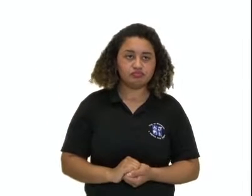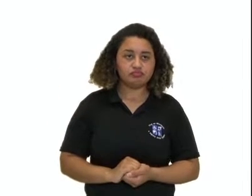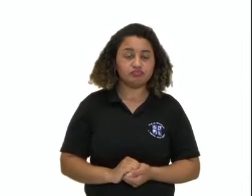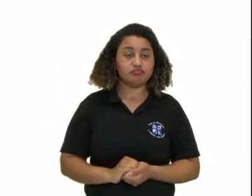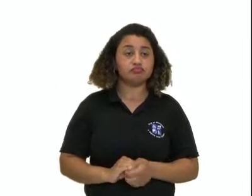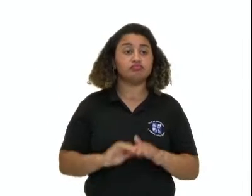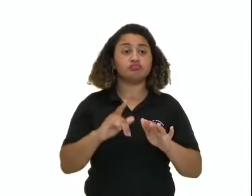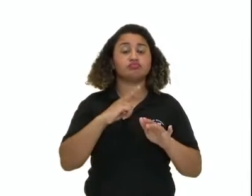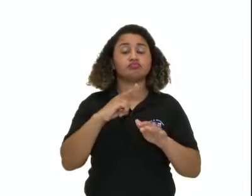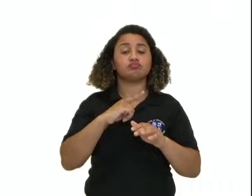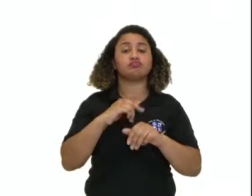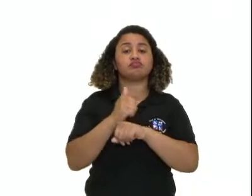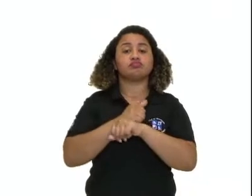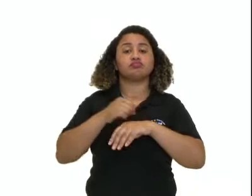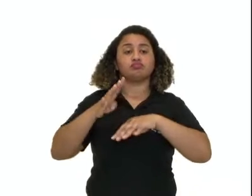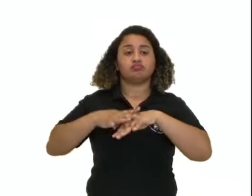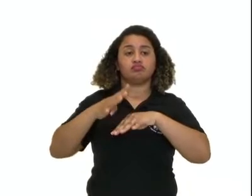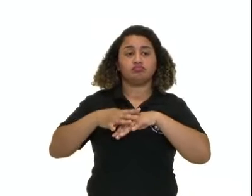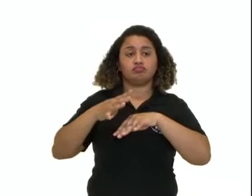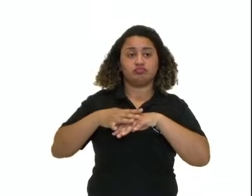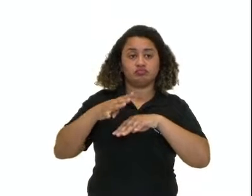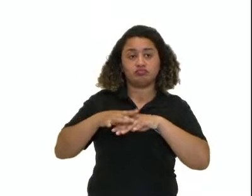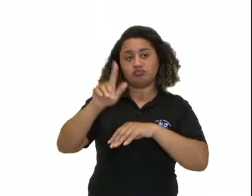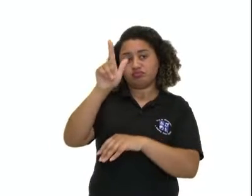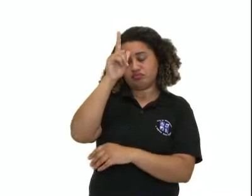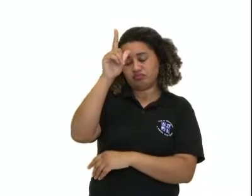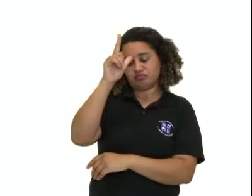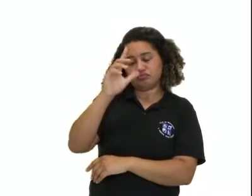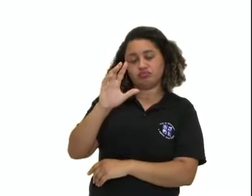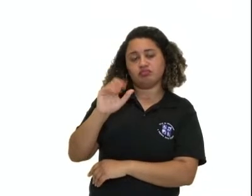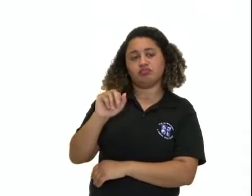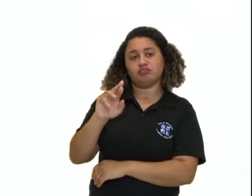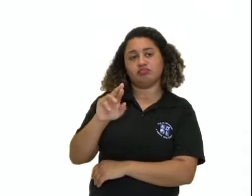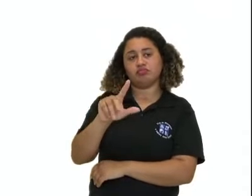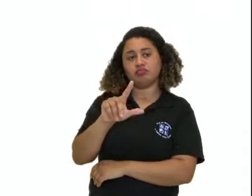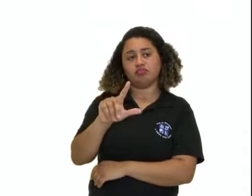O matemático alemão Carl Friedrich Gauss,